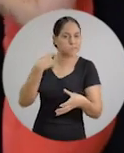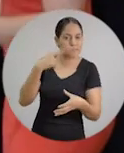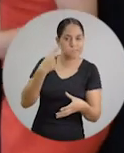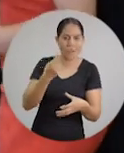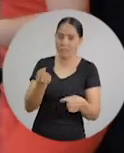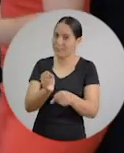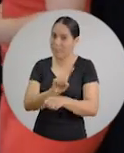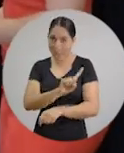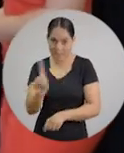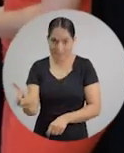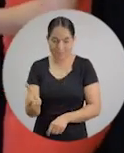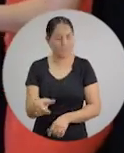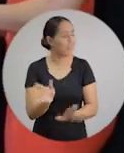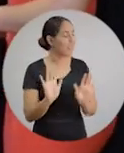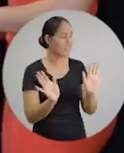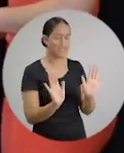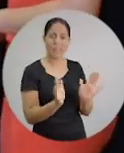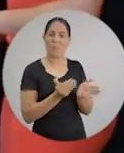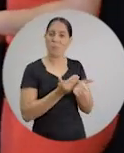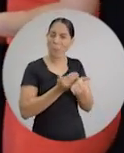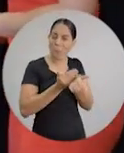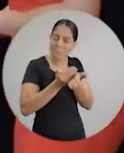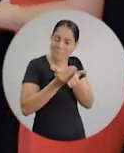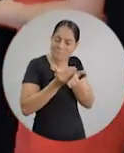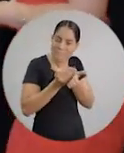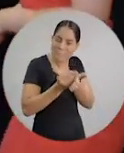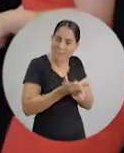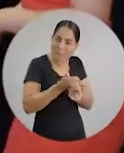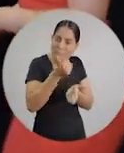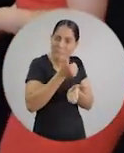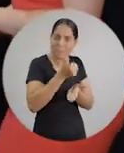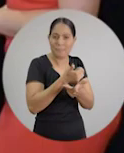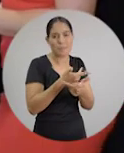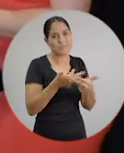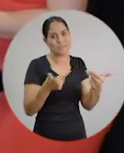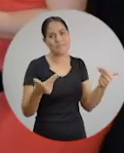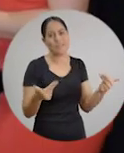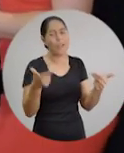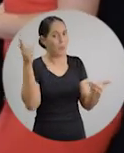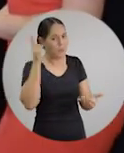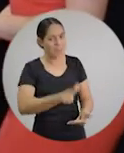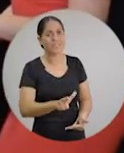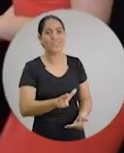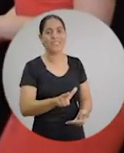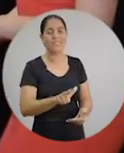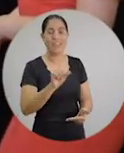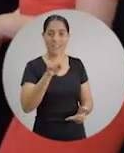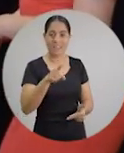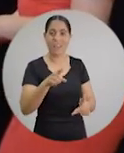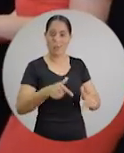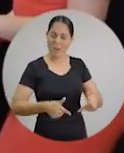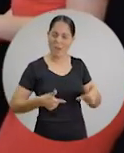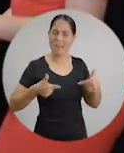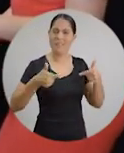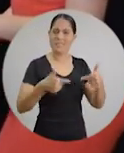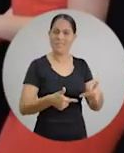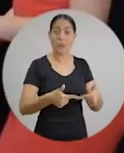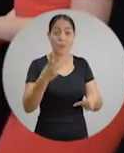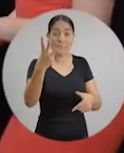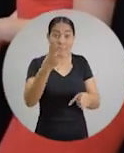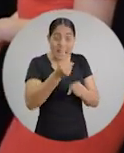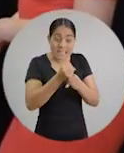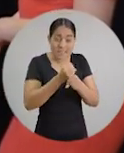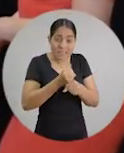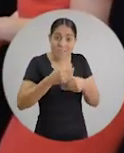Advogada não para por aí. Não para. Esse é um primeiro, né? É uma primeira conquista, uma primeira ação. Vão ser